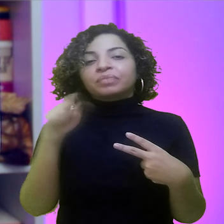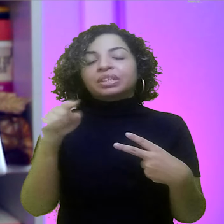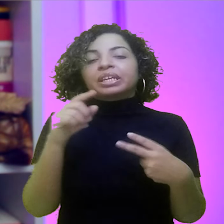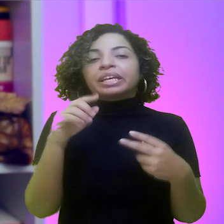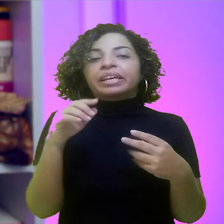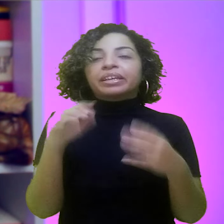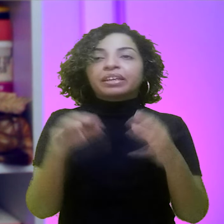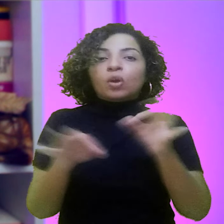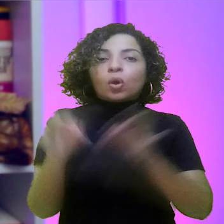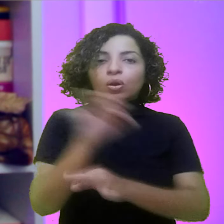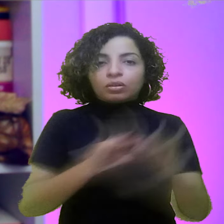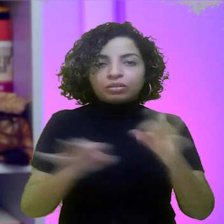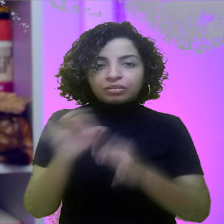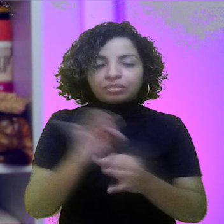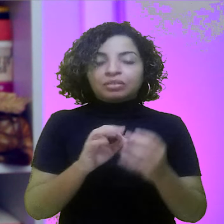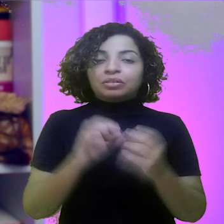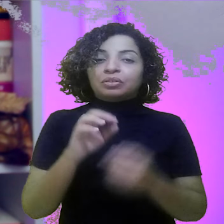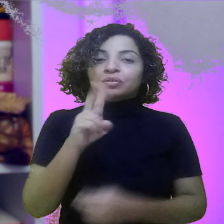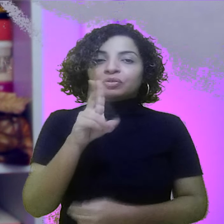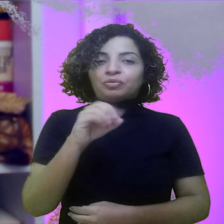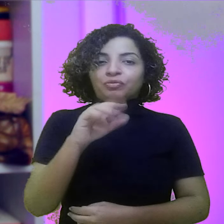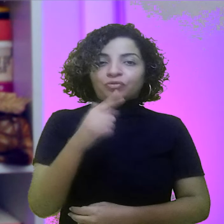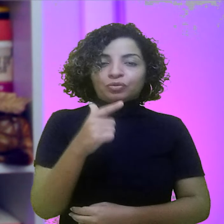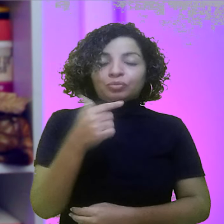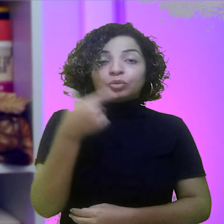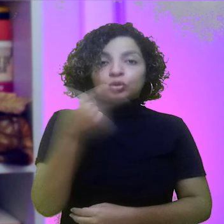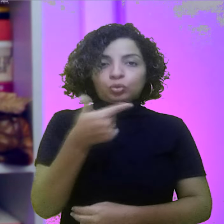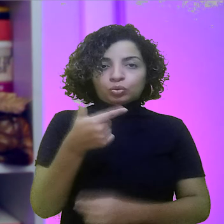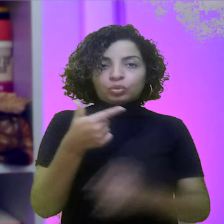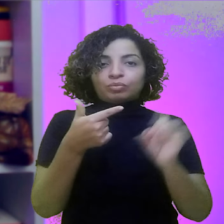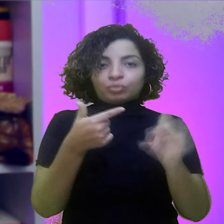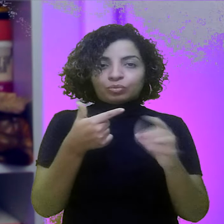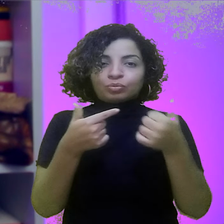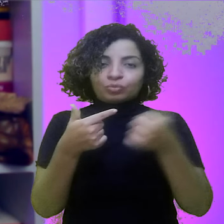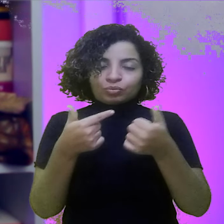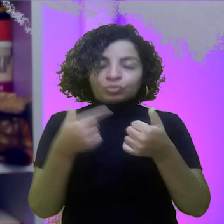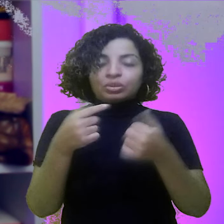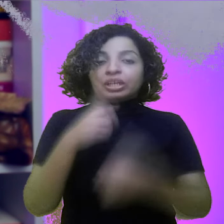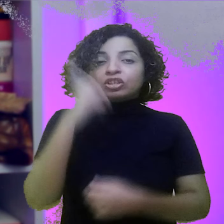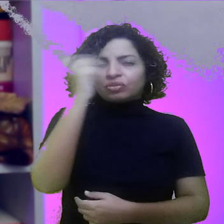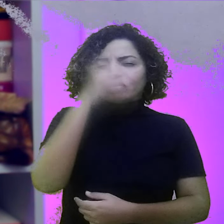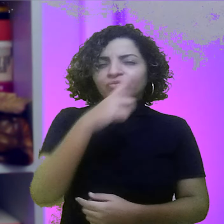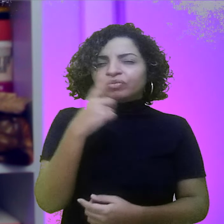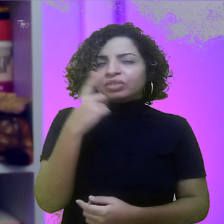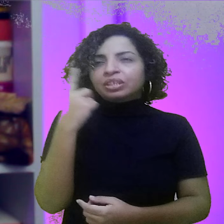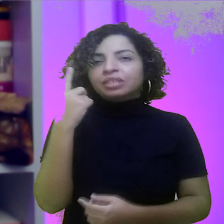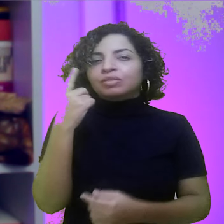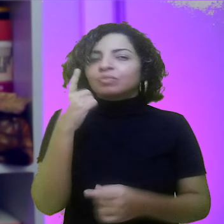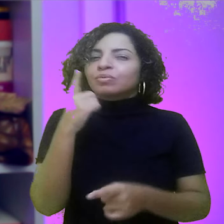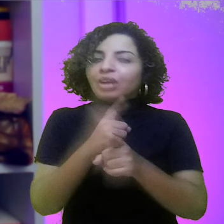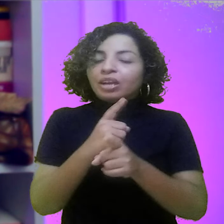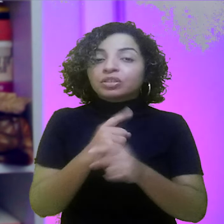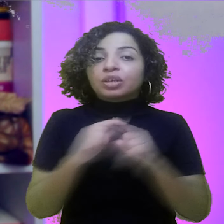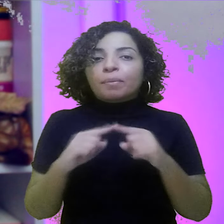São bem legais esses trabalhos. E infelizmente hoje está um pouquinho difícil de conseguir, mas acho que o volume 1 você ainda